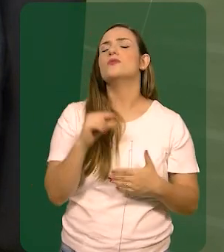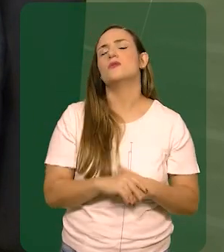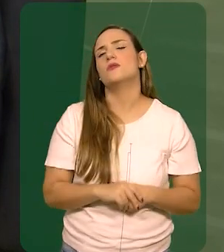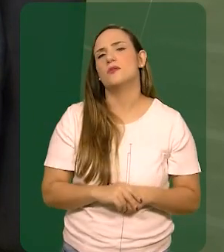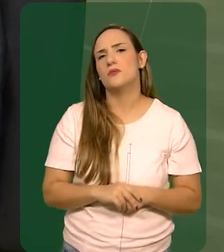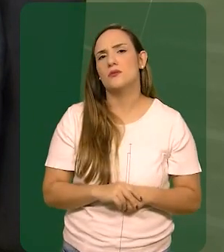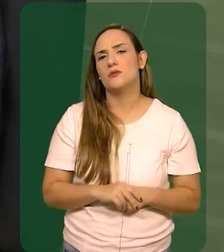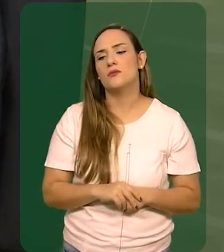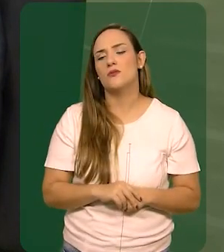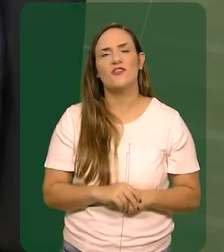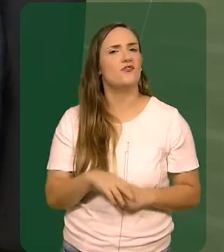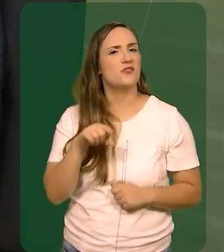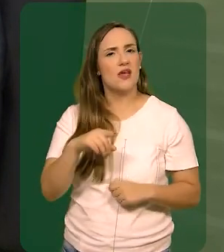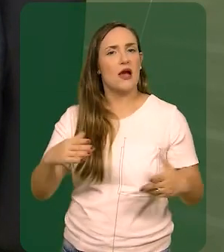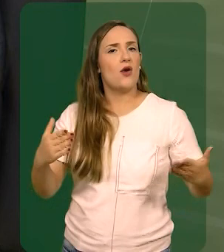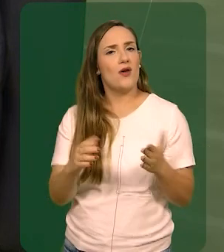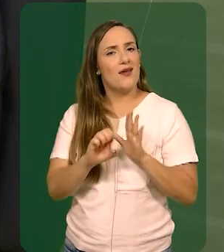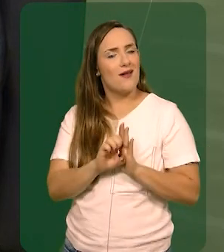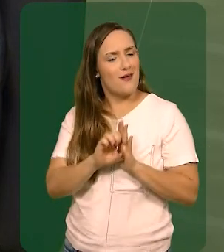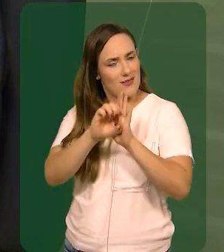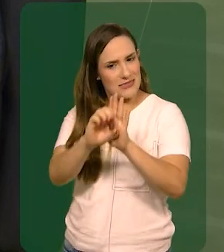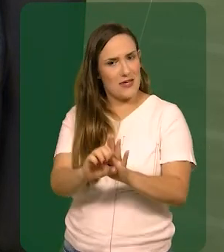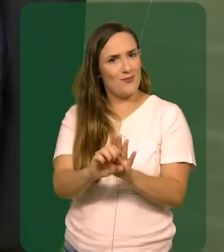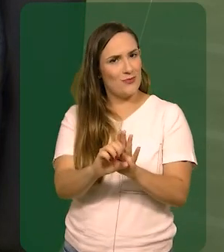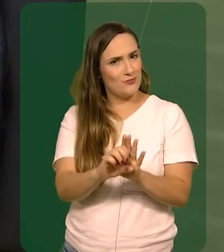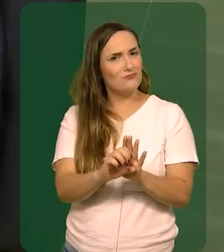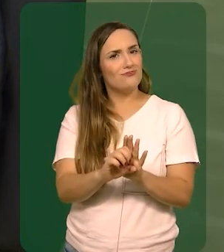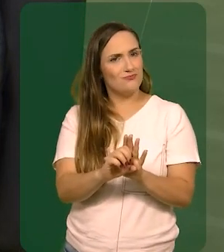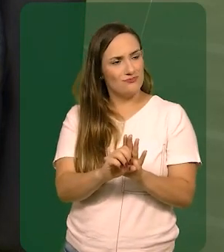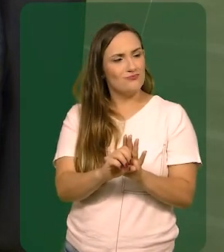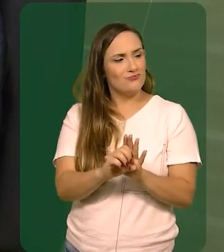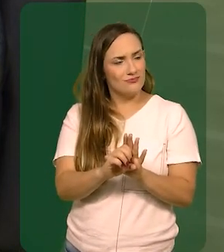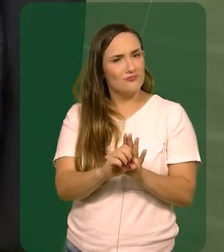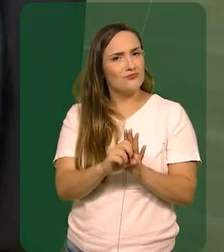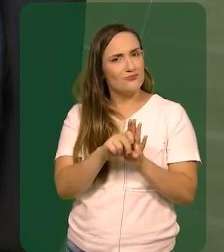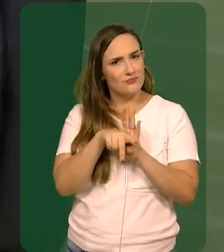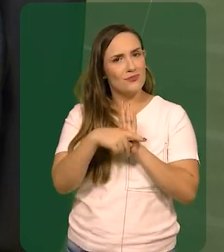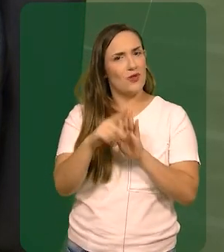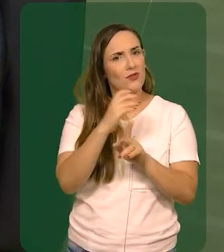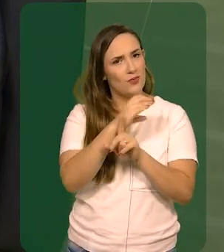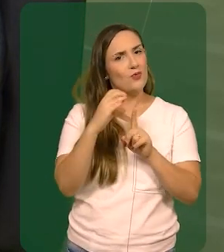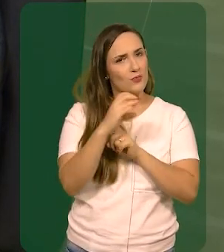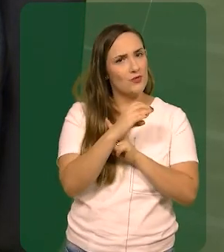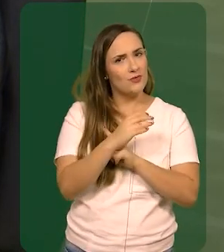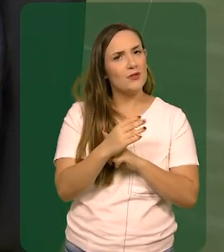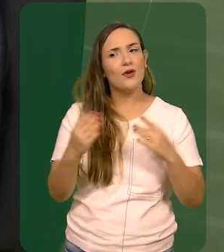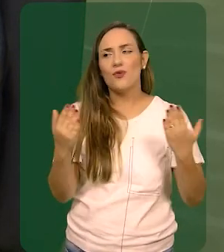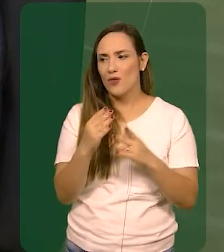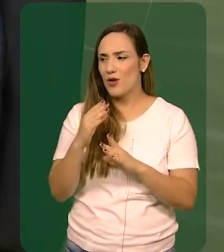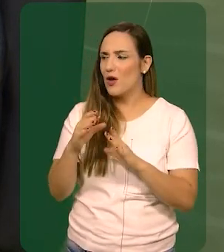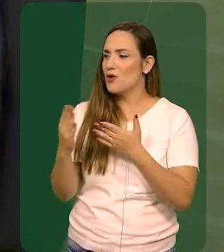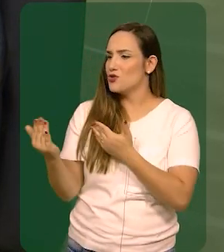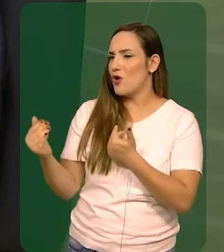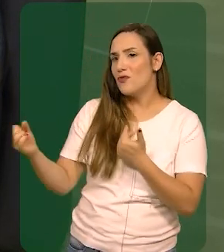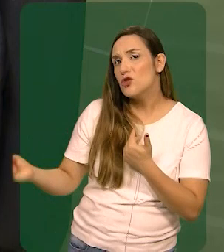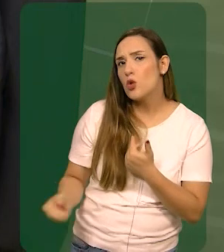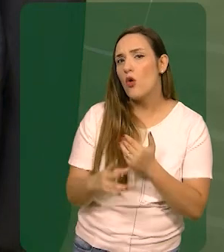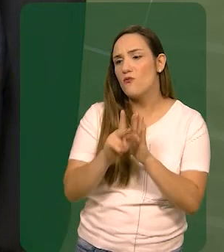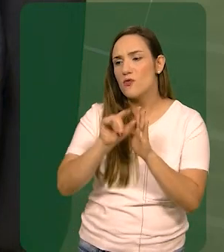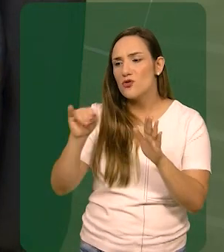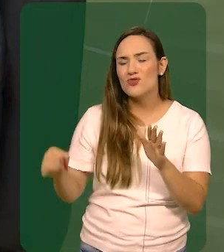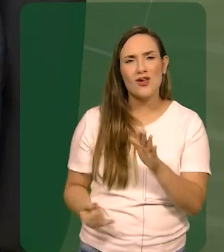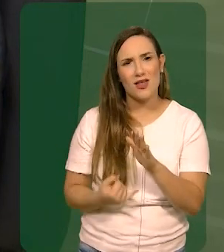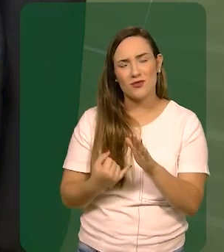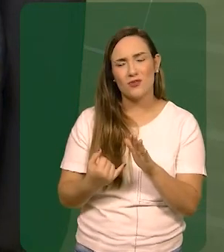um pouquinho como que é ser exemplo, né, para os jovens lá da tua comunidade e até mesmo para